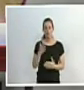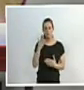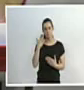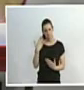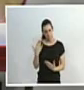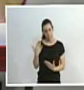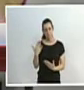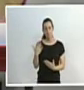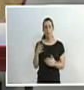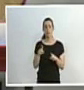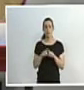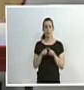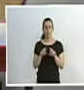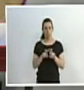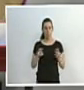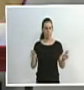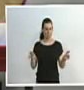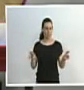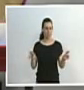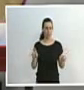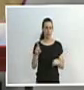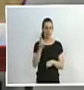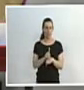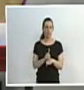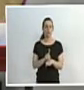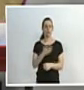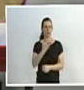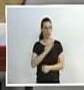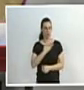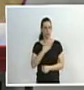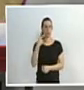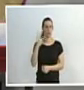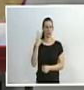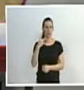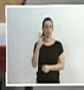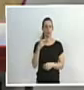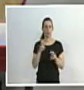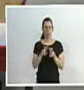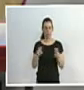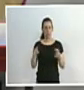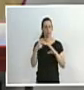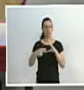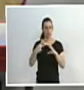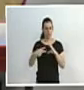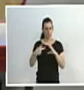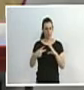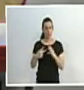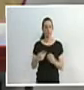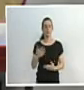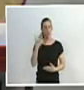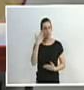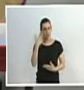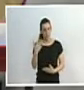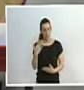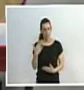saúdo toda a mesa diretora, saúdo os colegas vereadores que compõem o Parlamento, saúdo os senhores